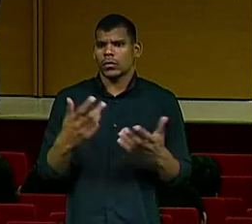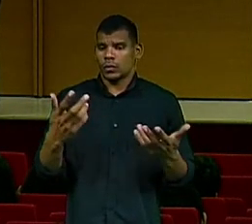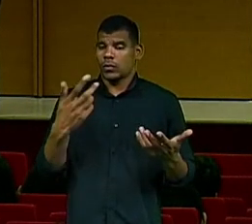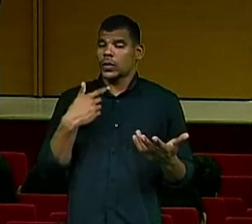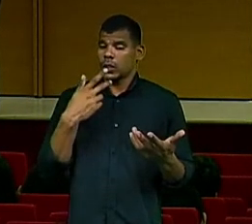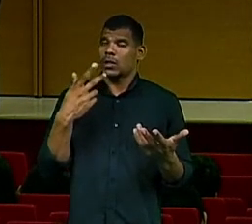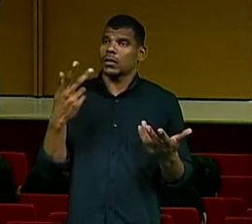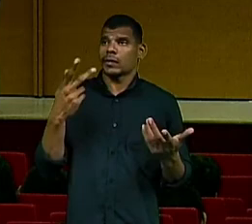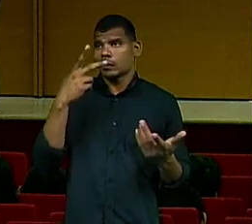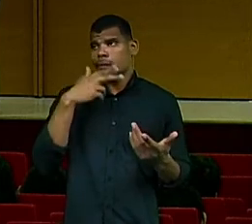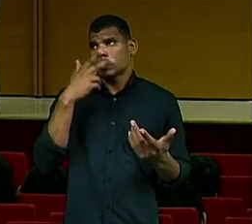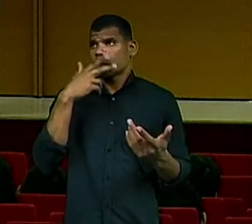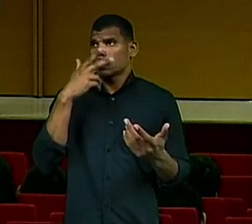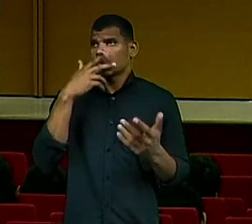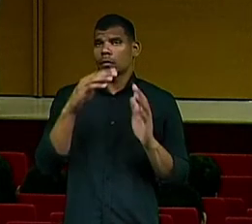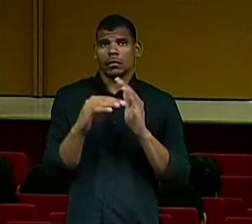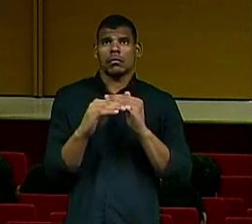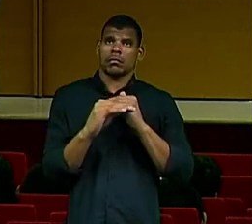relativa